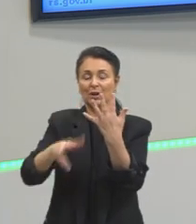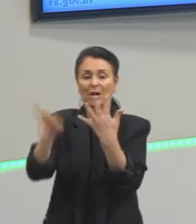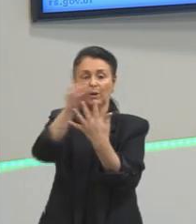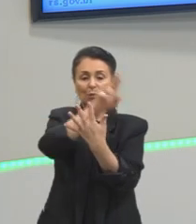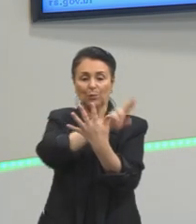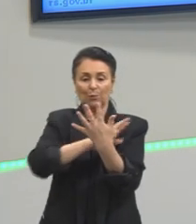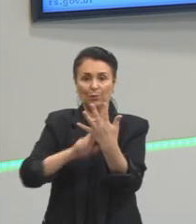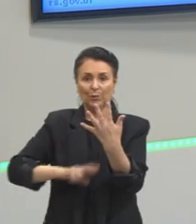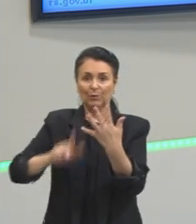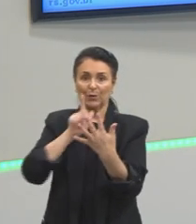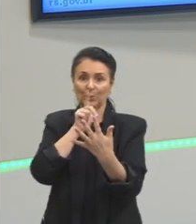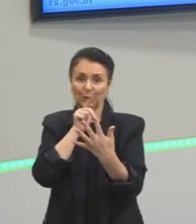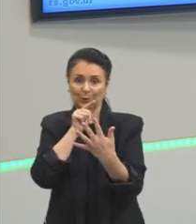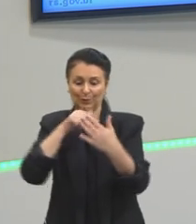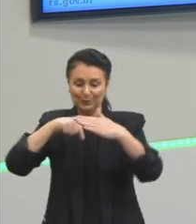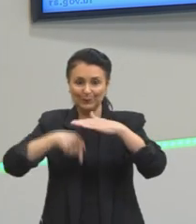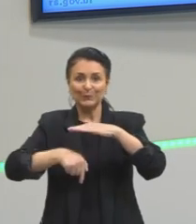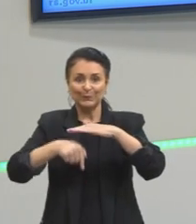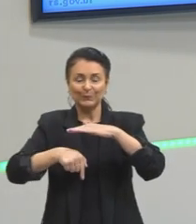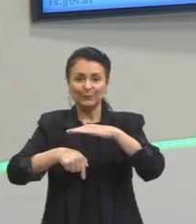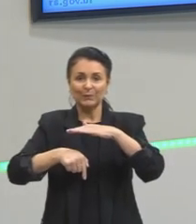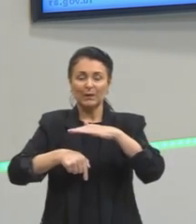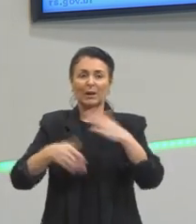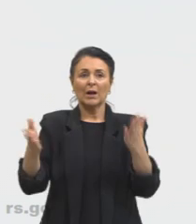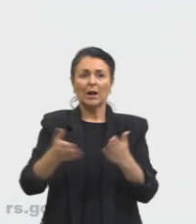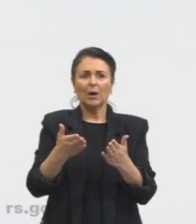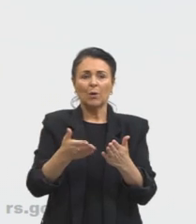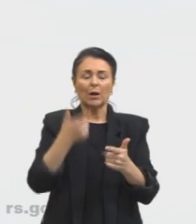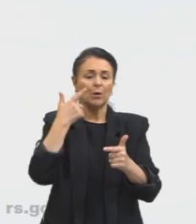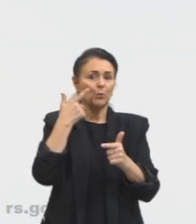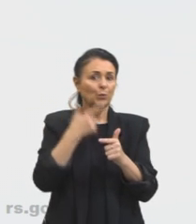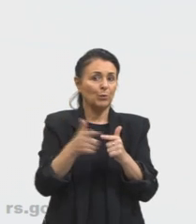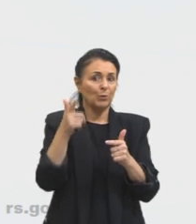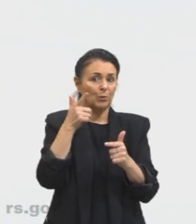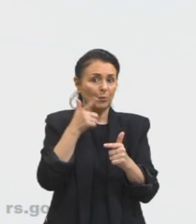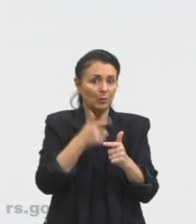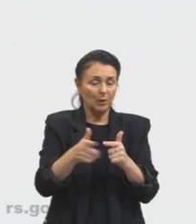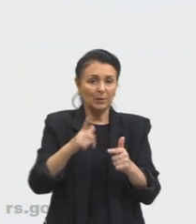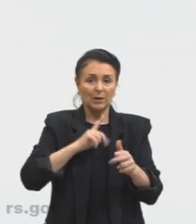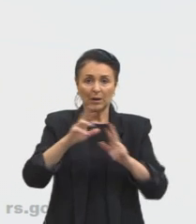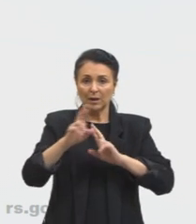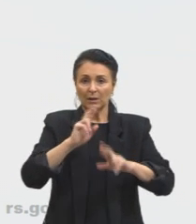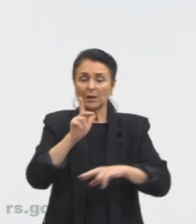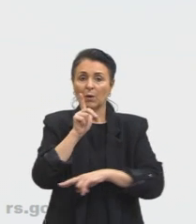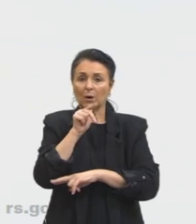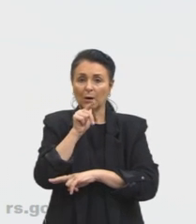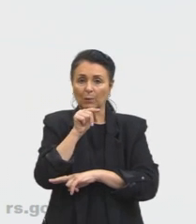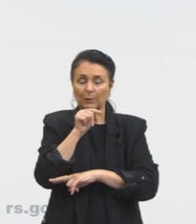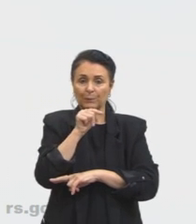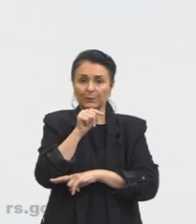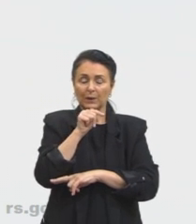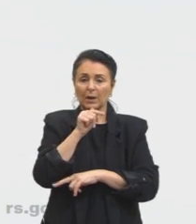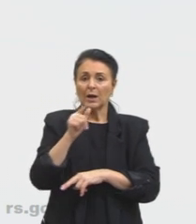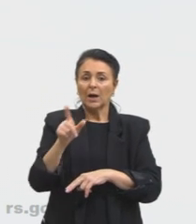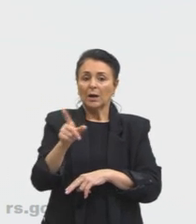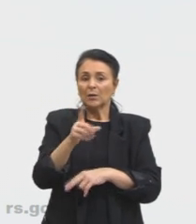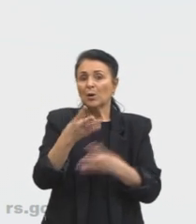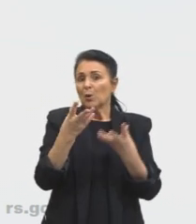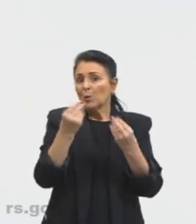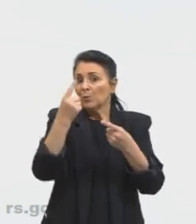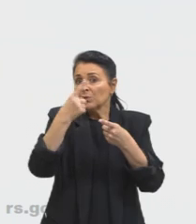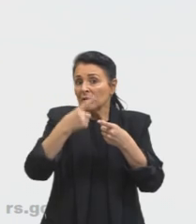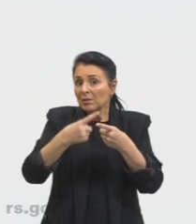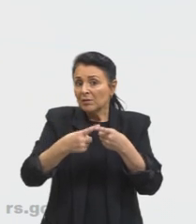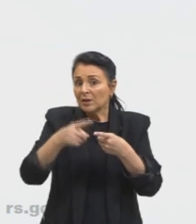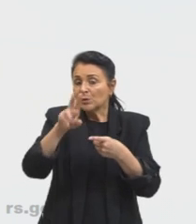vamos lá Oi e aí entramos então nos problemas relacionado essa água muitas vezes a gente capta essa água